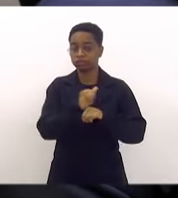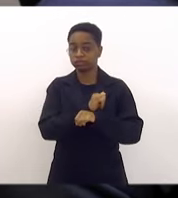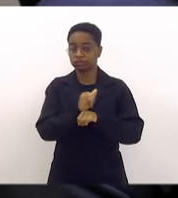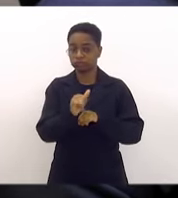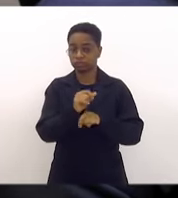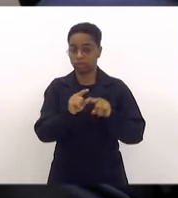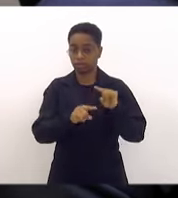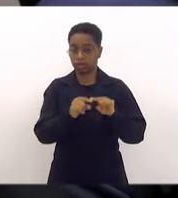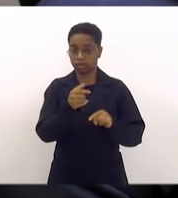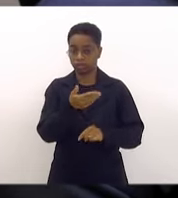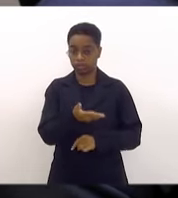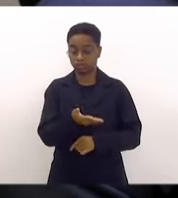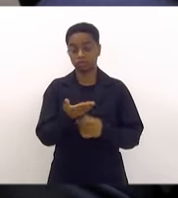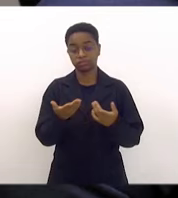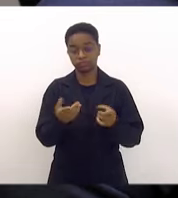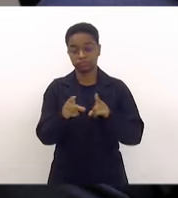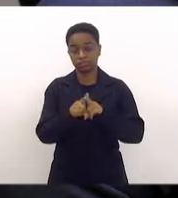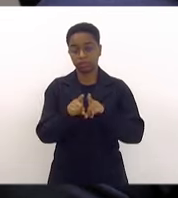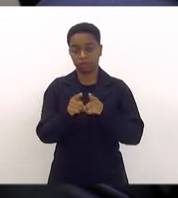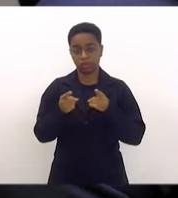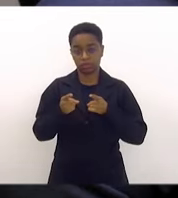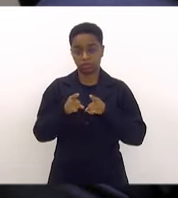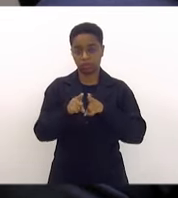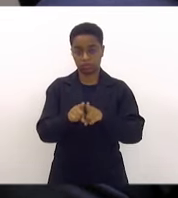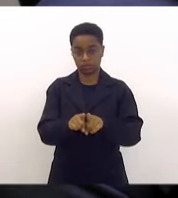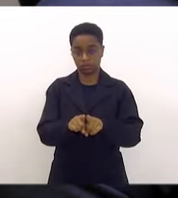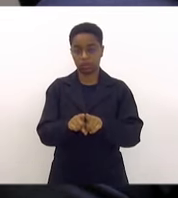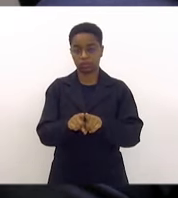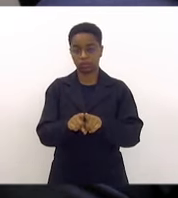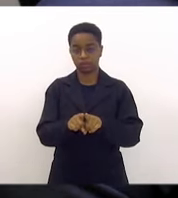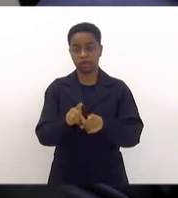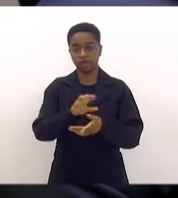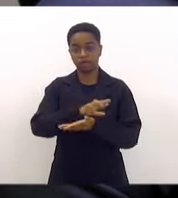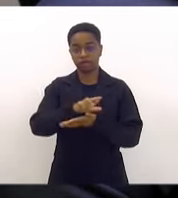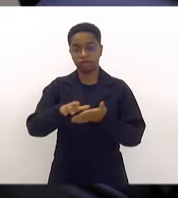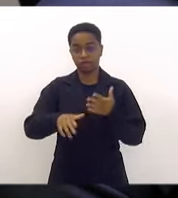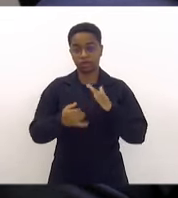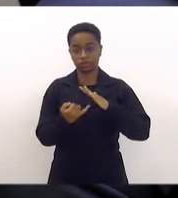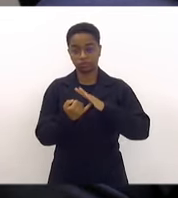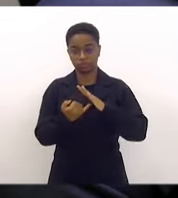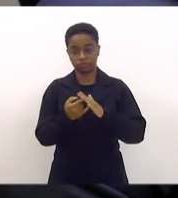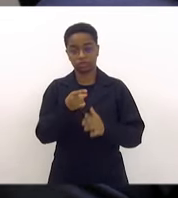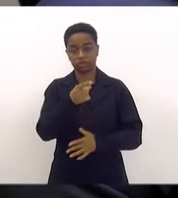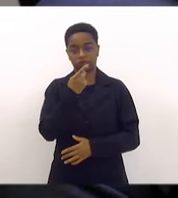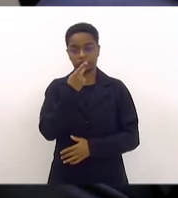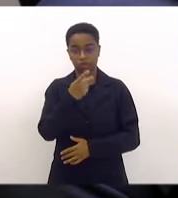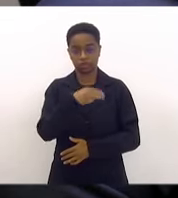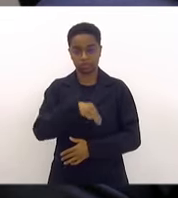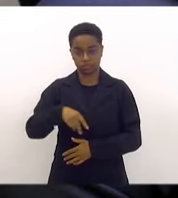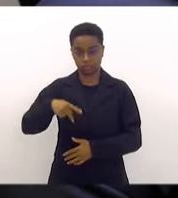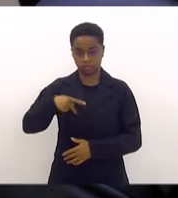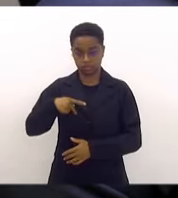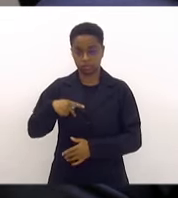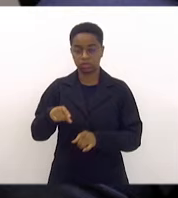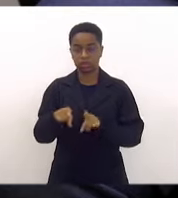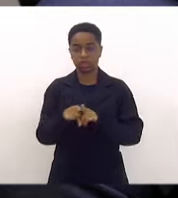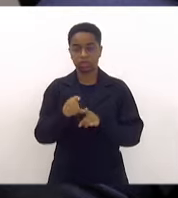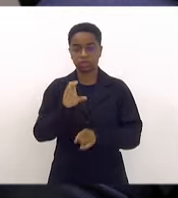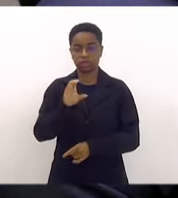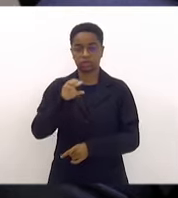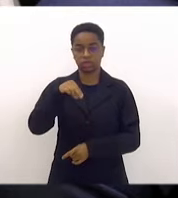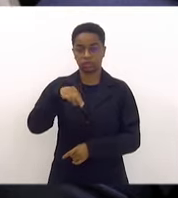instrumento concomitante eh muitas instituições a senhora citou que o ministério público